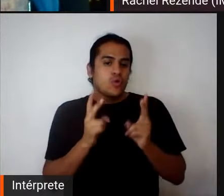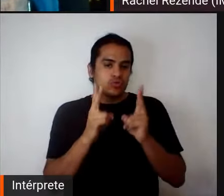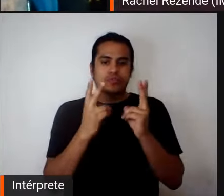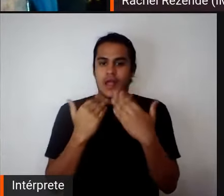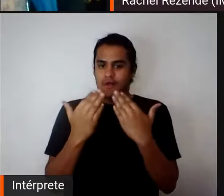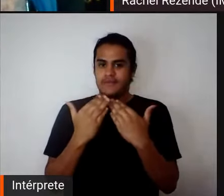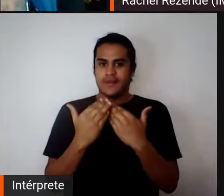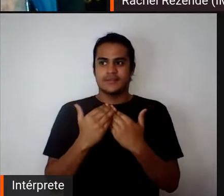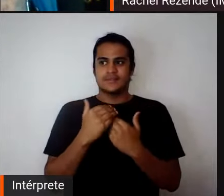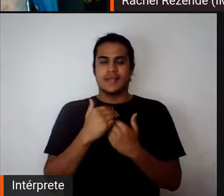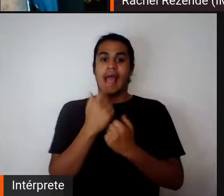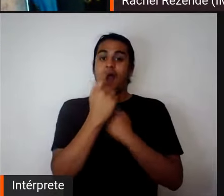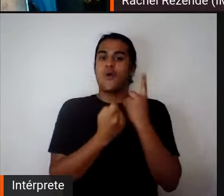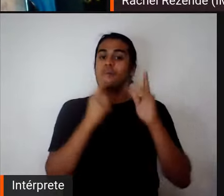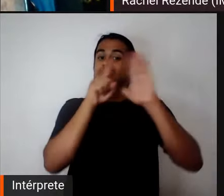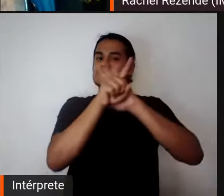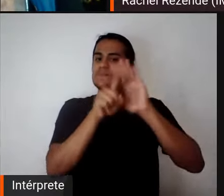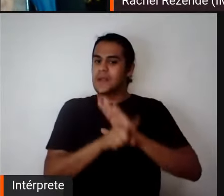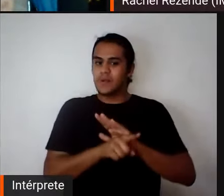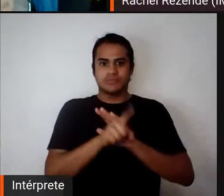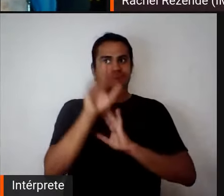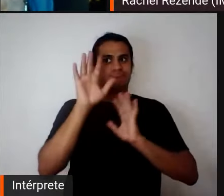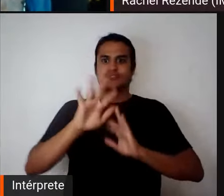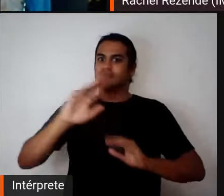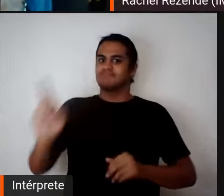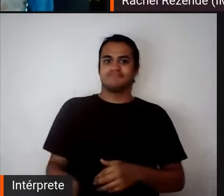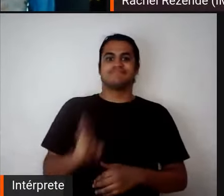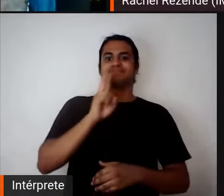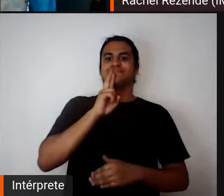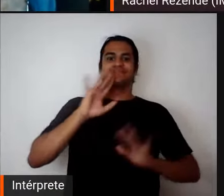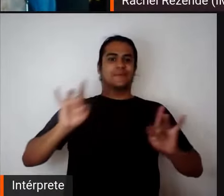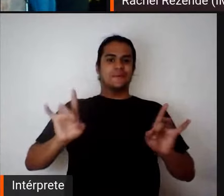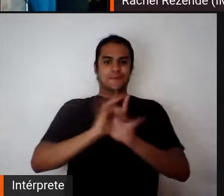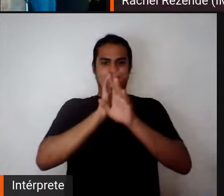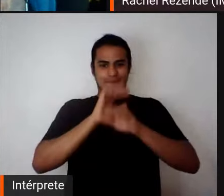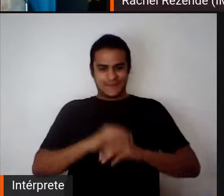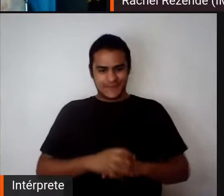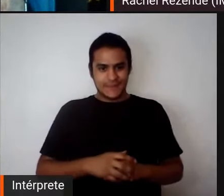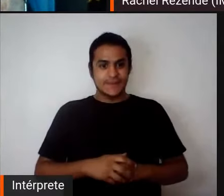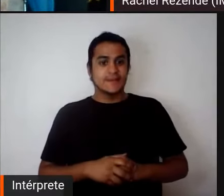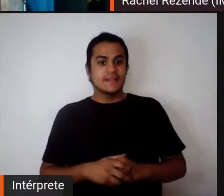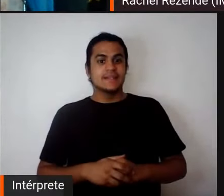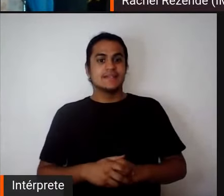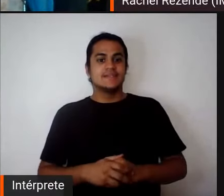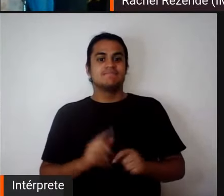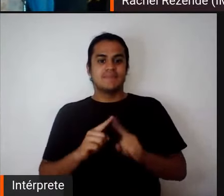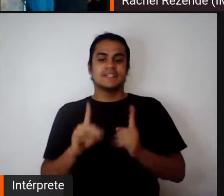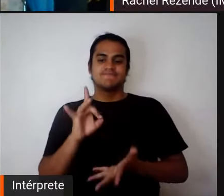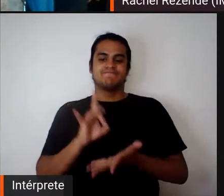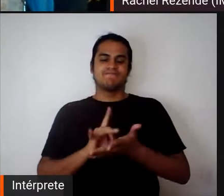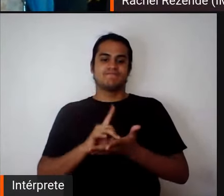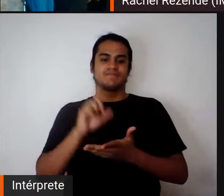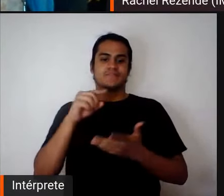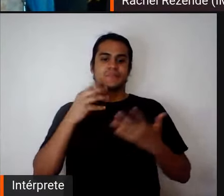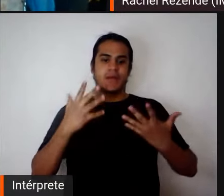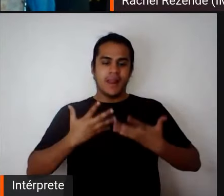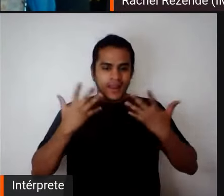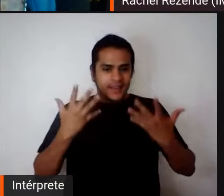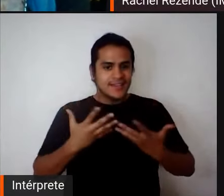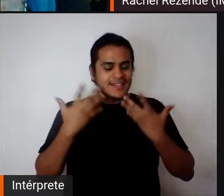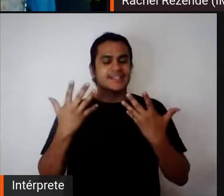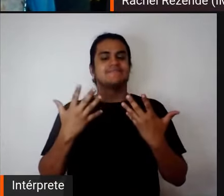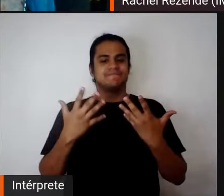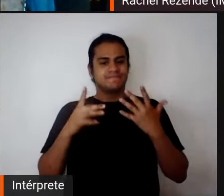pouco nas minhas perguntas, mas é ótimo porque, na verdade, assim, foi uma alegria mergulhar no seu trabalho. Alguns